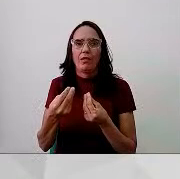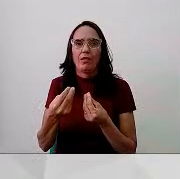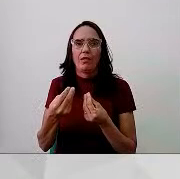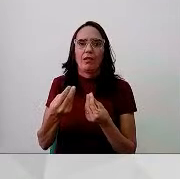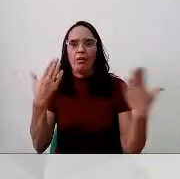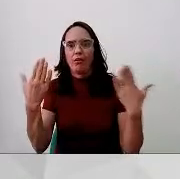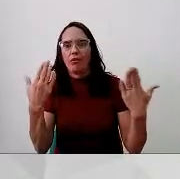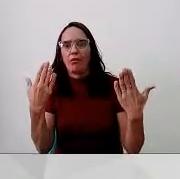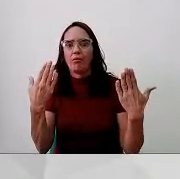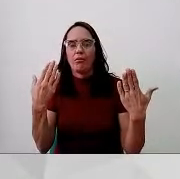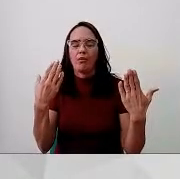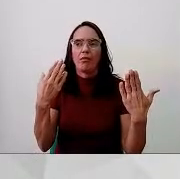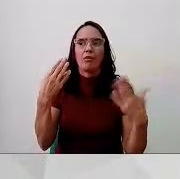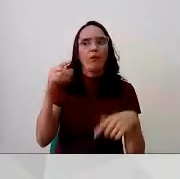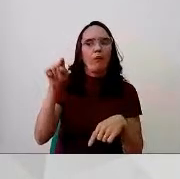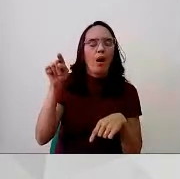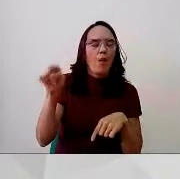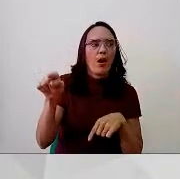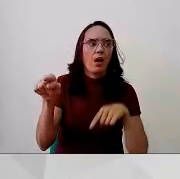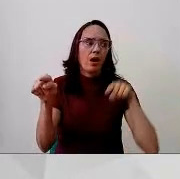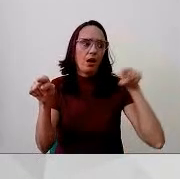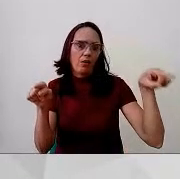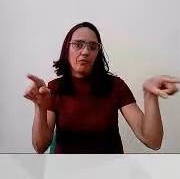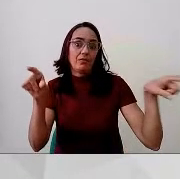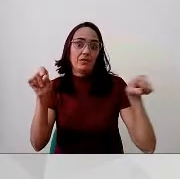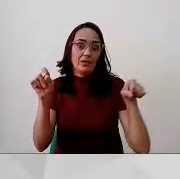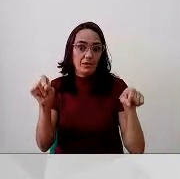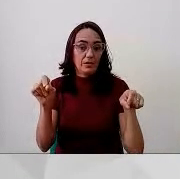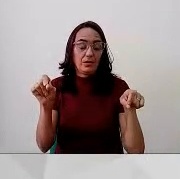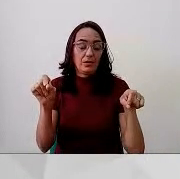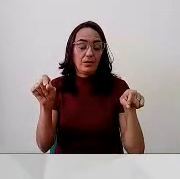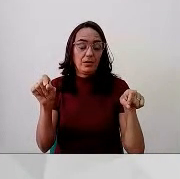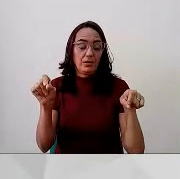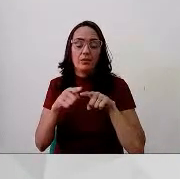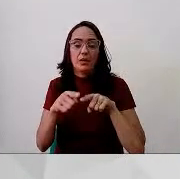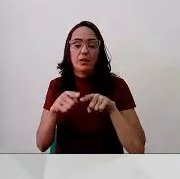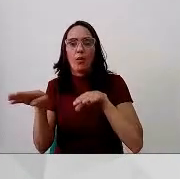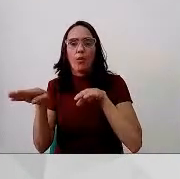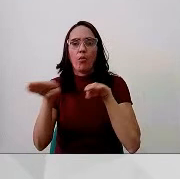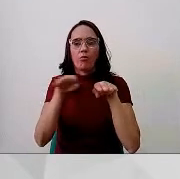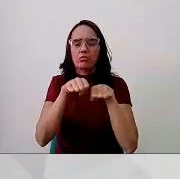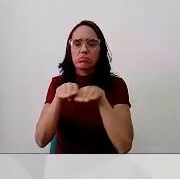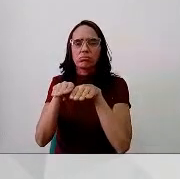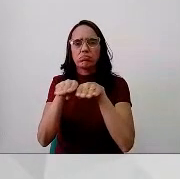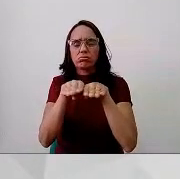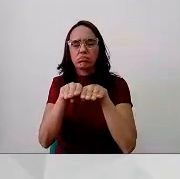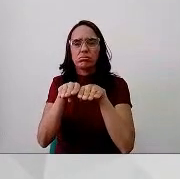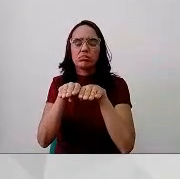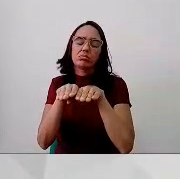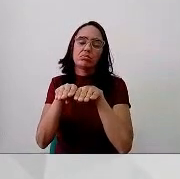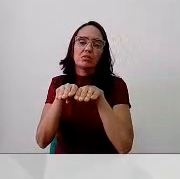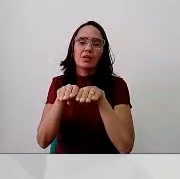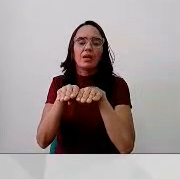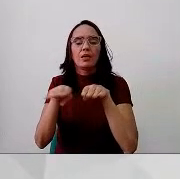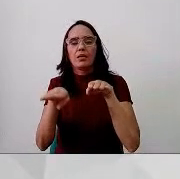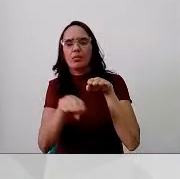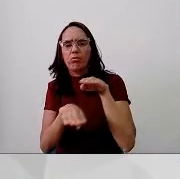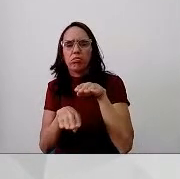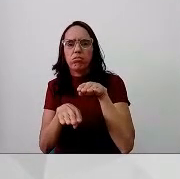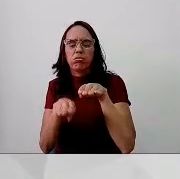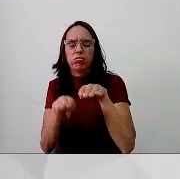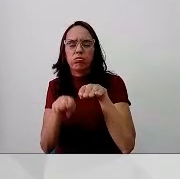cinza, né? O mais branco está aqui, o mais escuro está aqui, tem níveis intermediários. Então